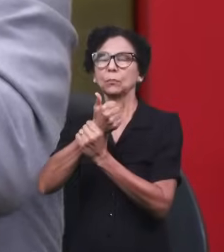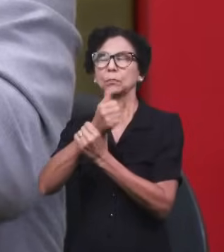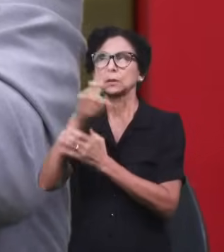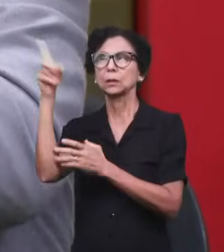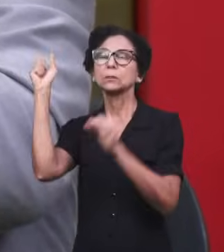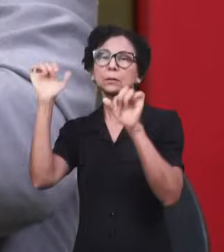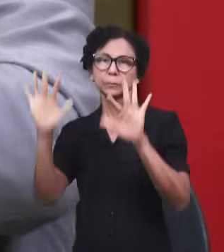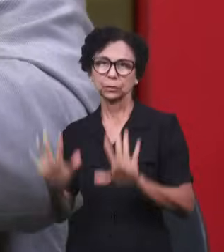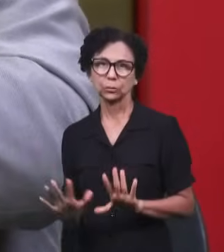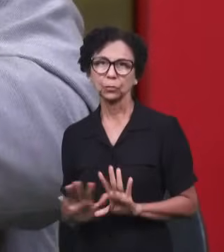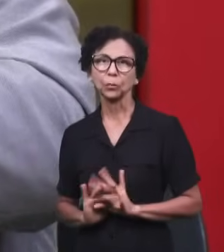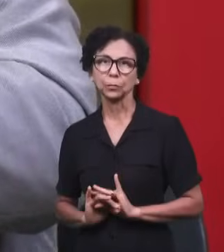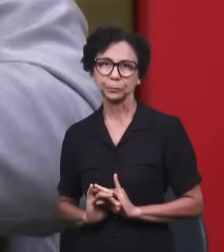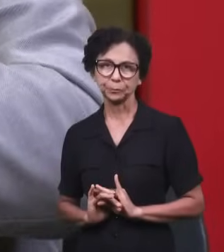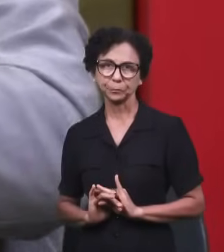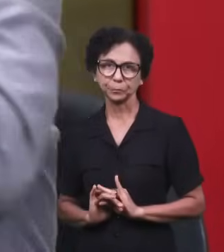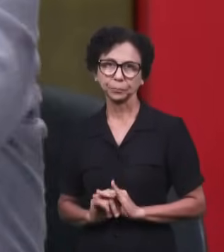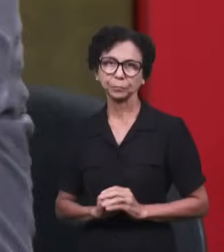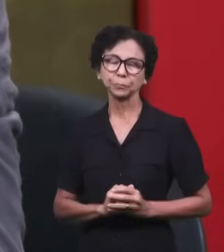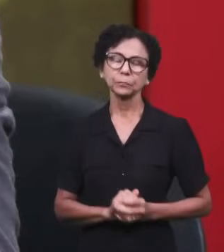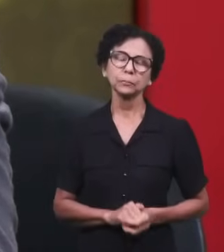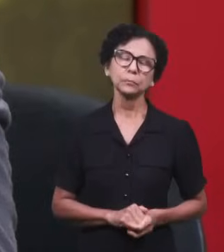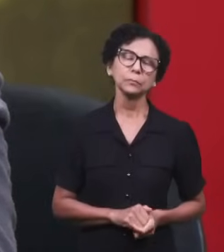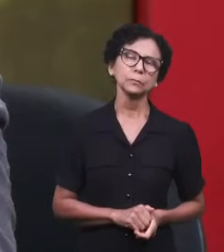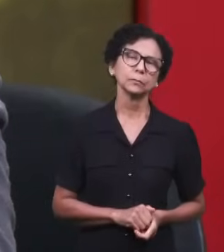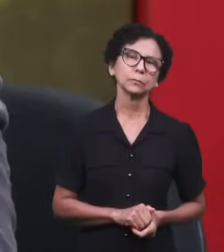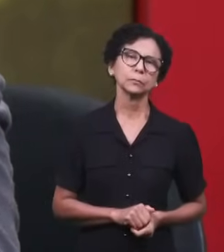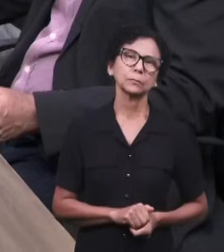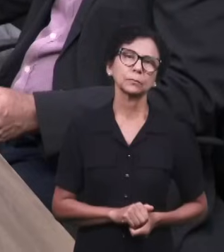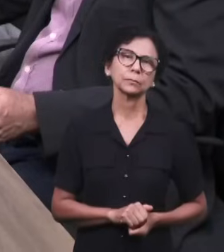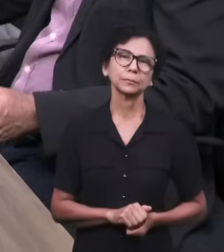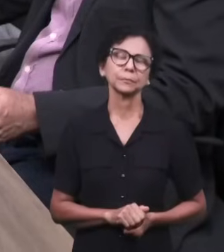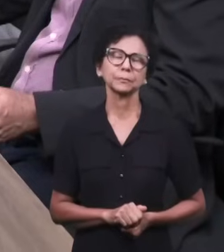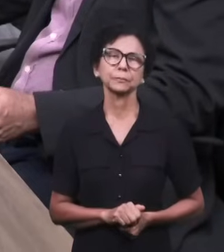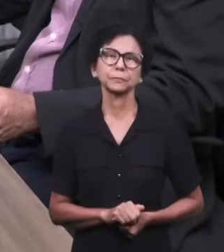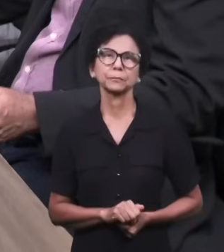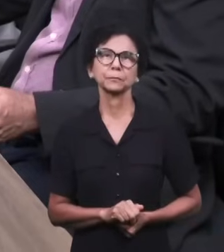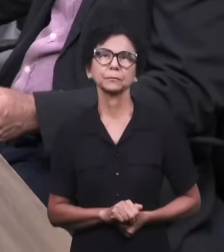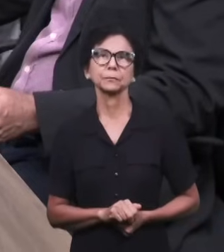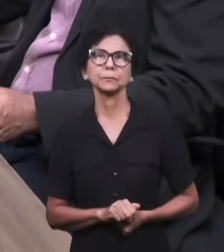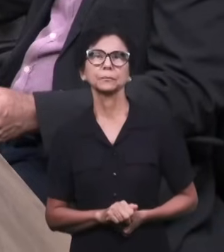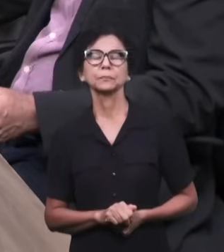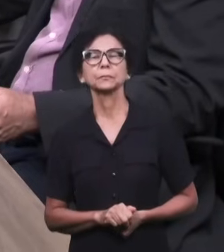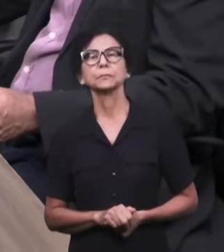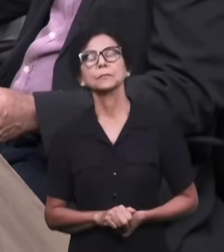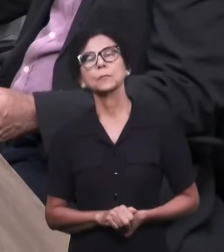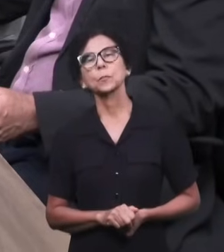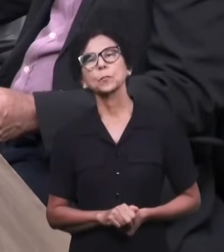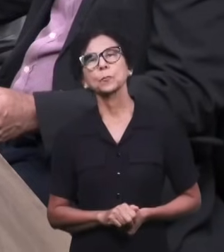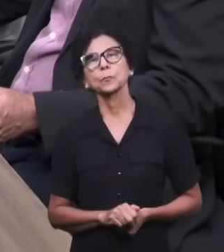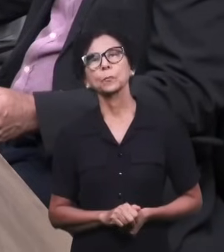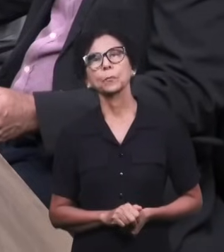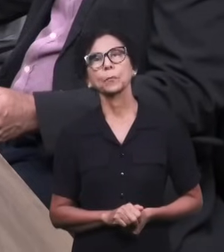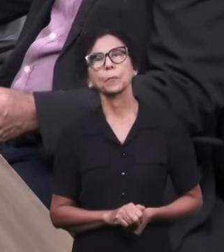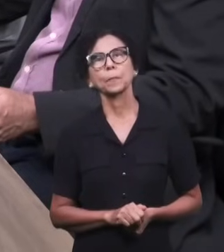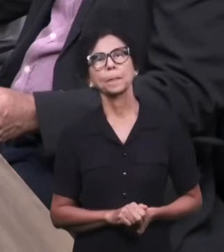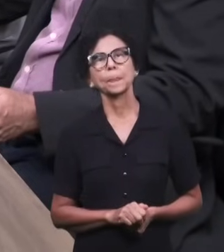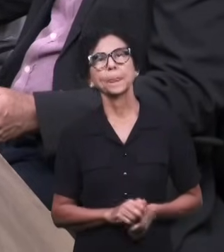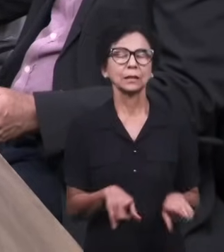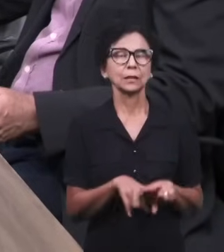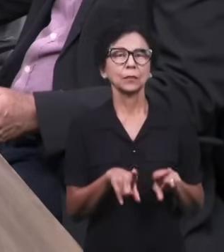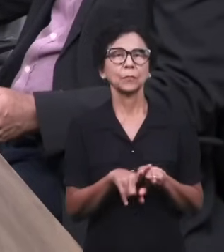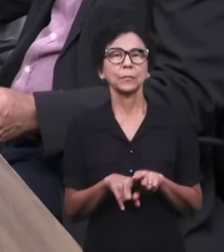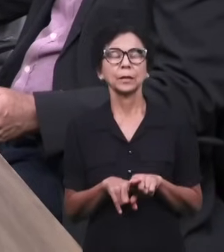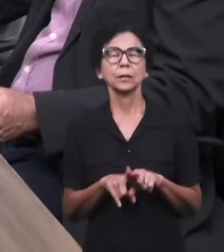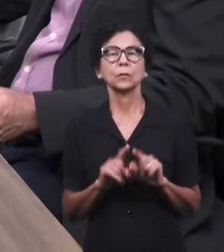outra concessão, e o final É Sodoma e Gomorra. é Sodoma e Gomorra. Eu irei também na raiz de tudo, porque quando nós